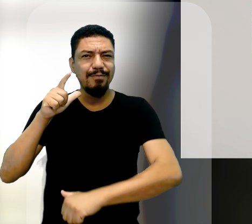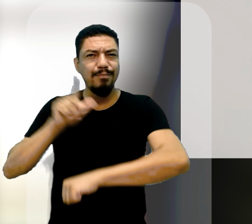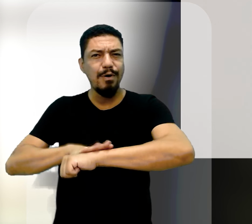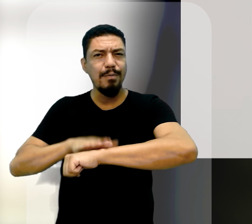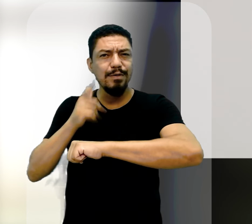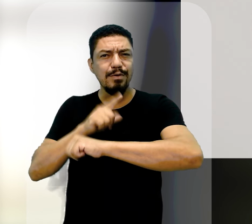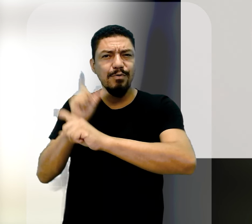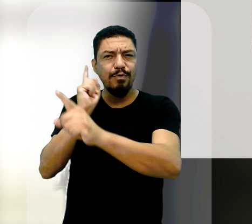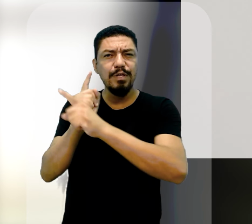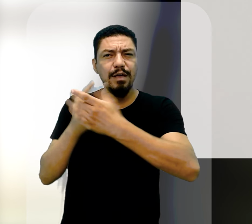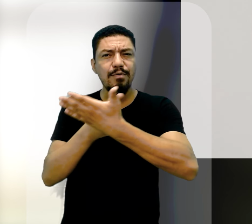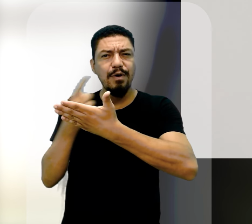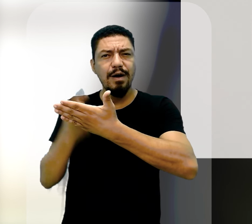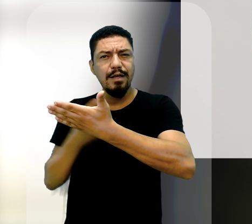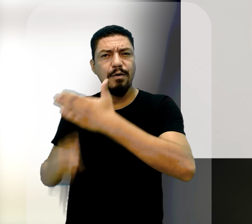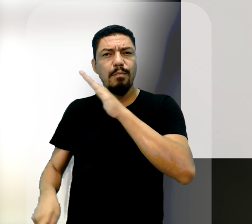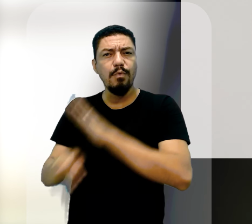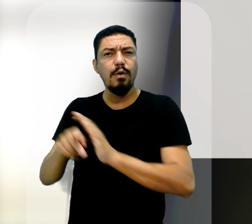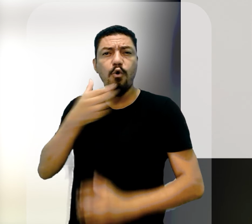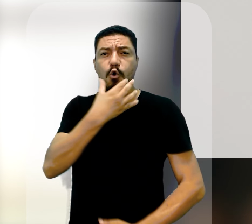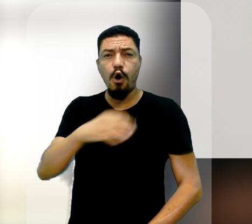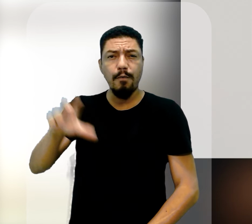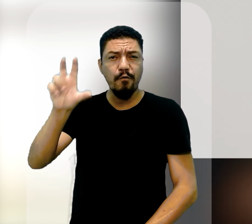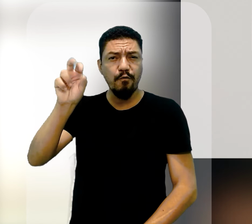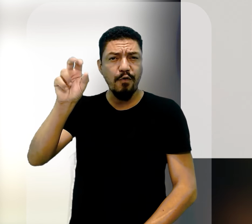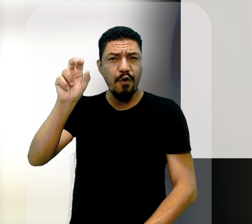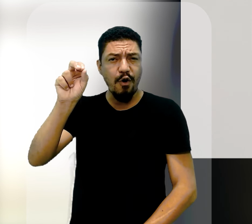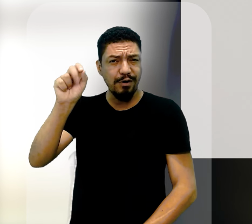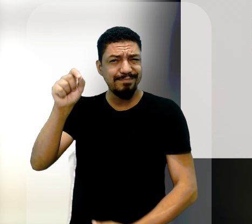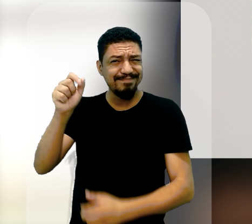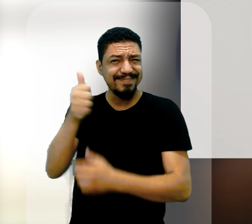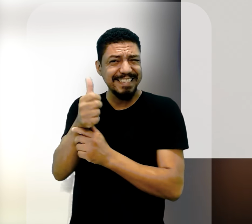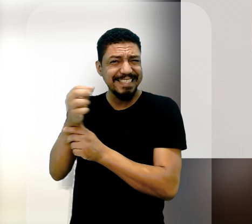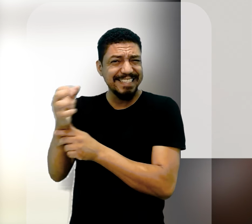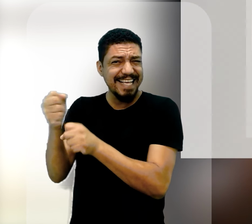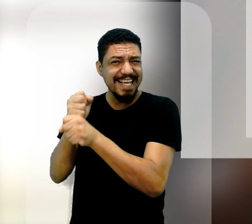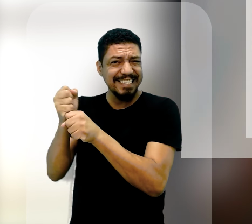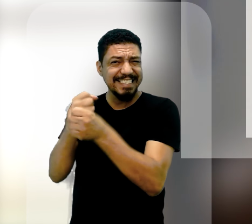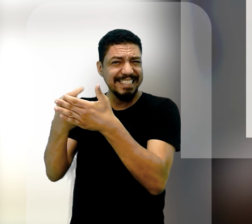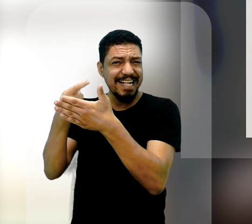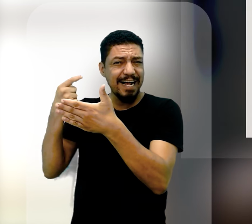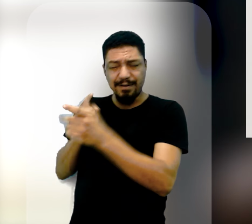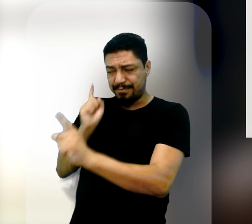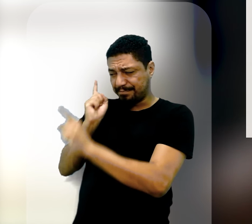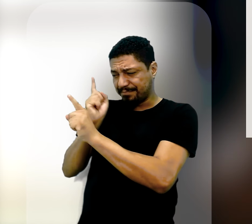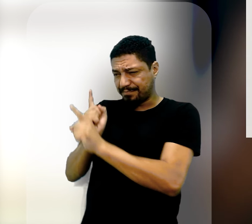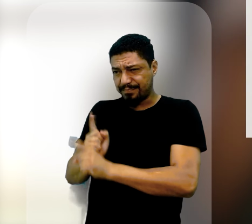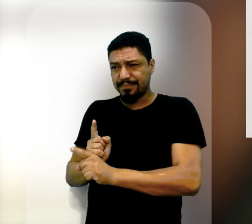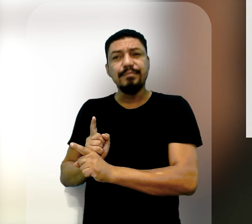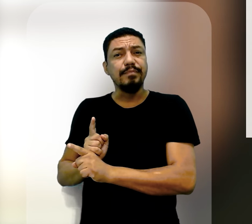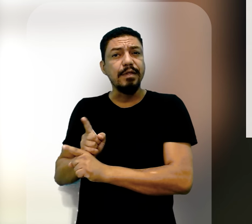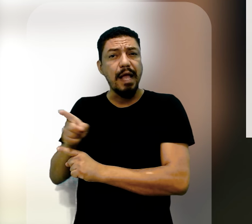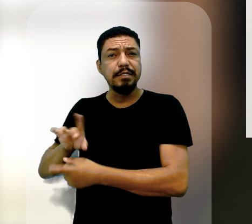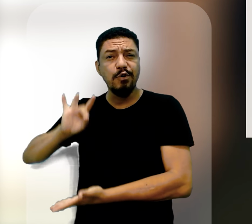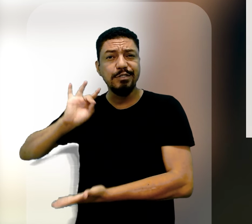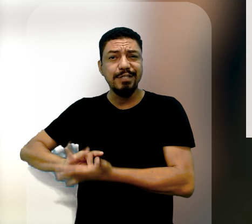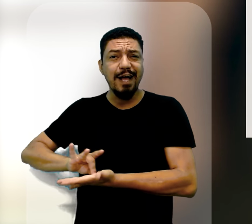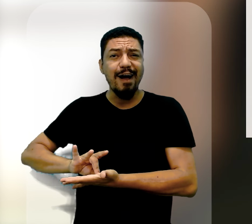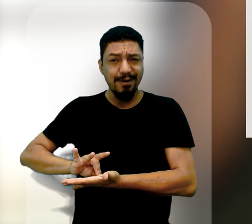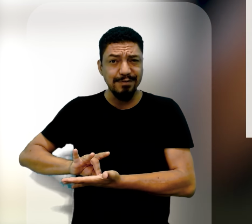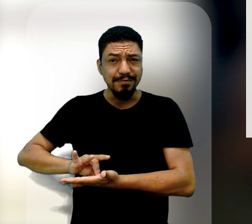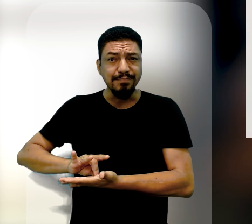do meu avô paterno de 100 anos atrás, que eu nem sabia que existia. Então esse seria o original